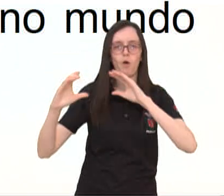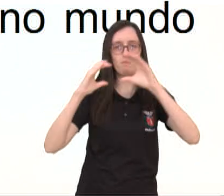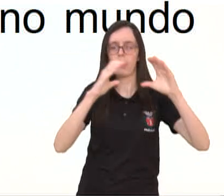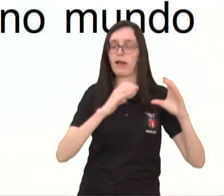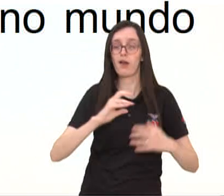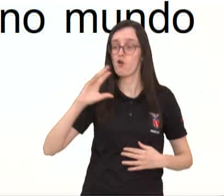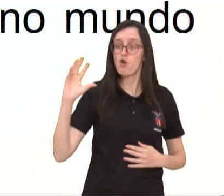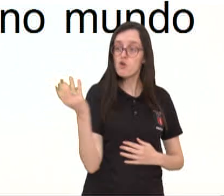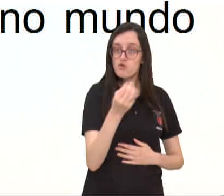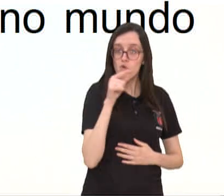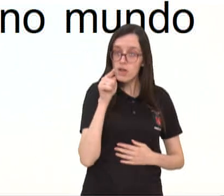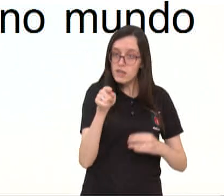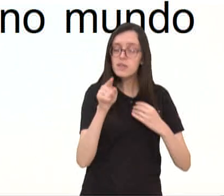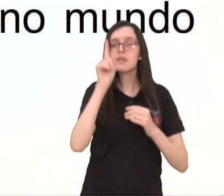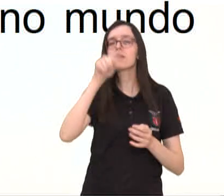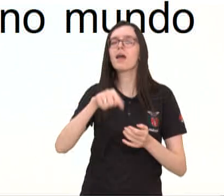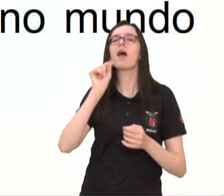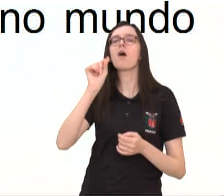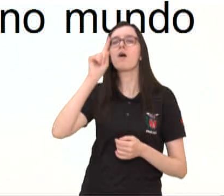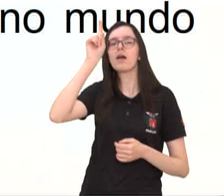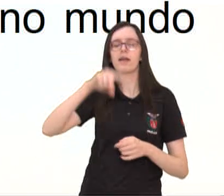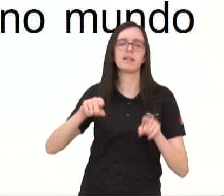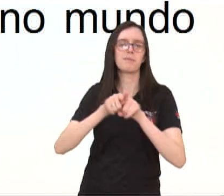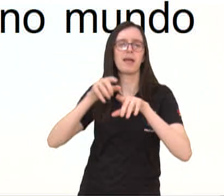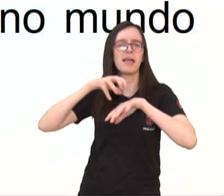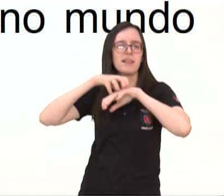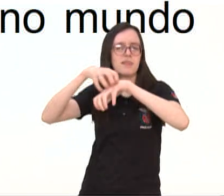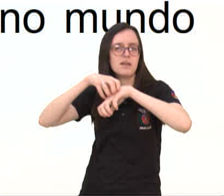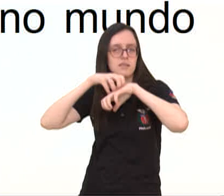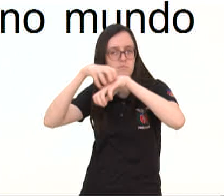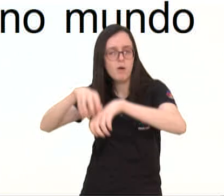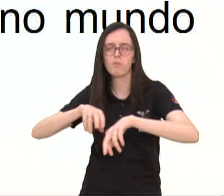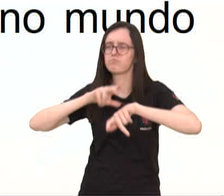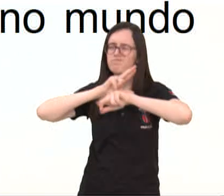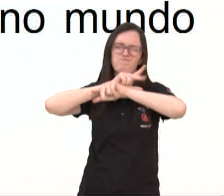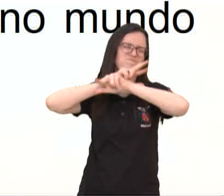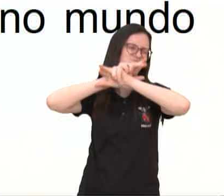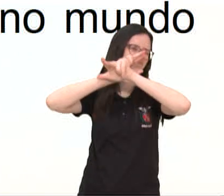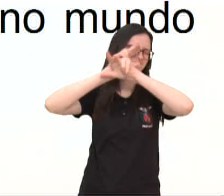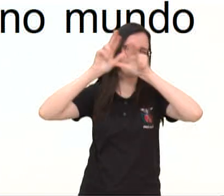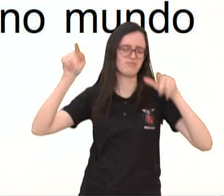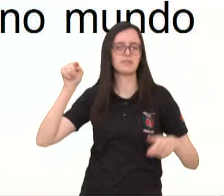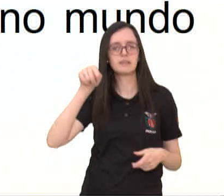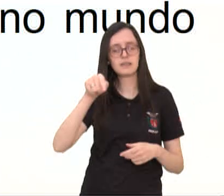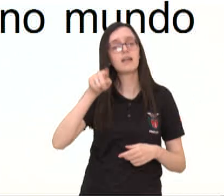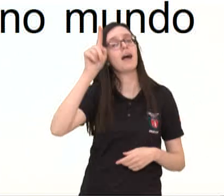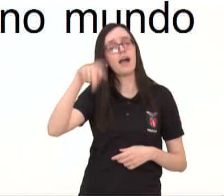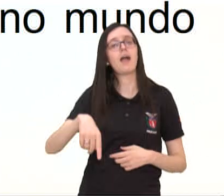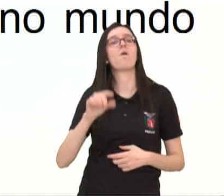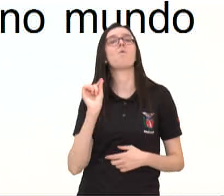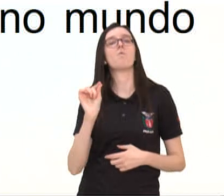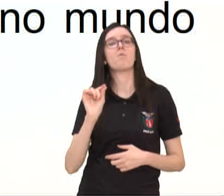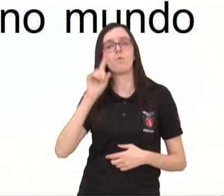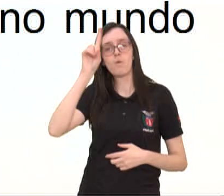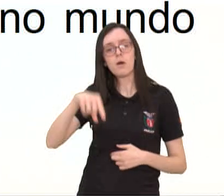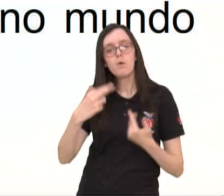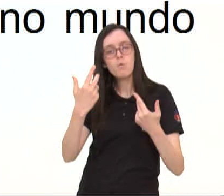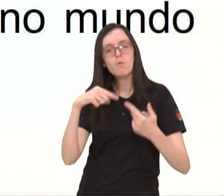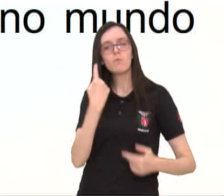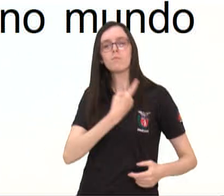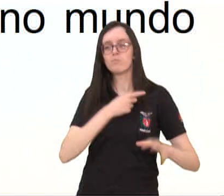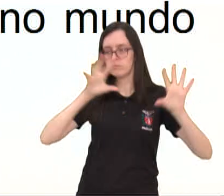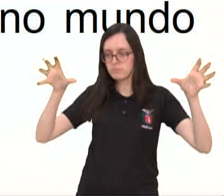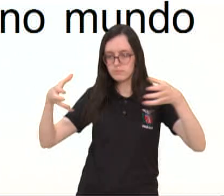na verdade, o transporte em si, o formato desses transportes em si, tudo isso vai nos